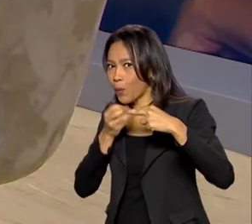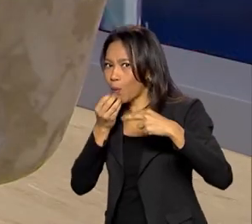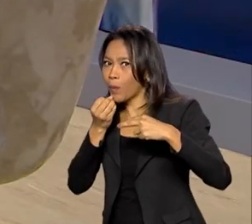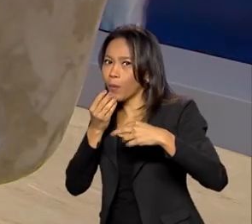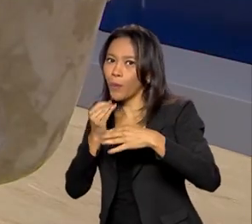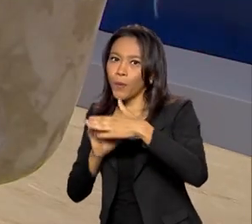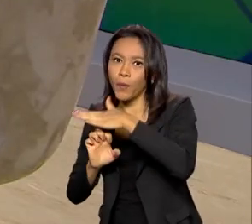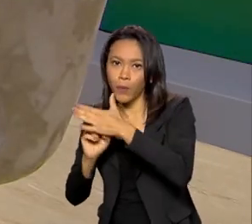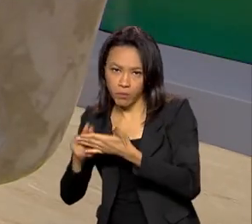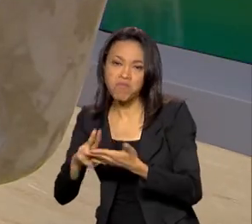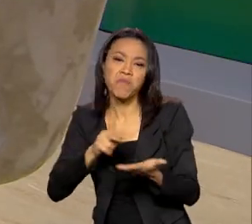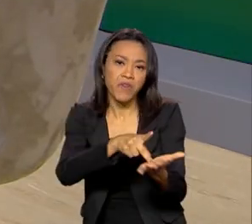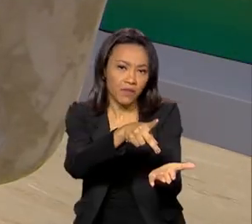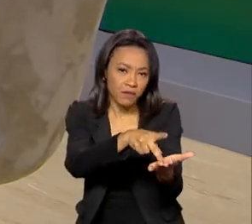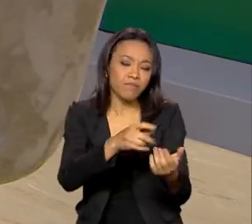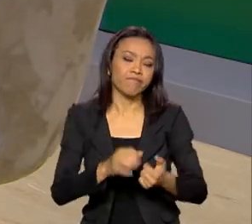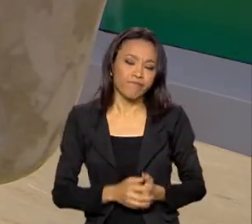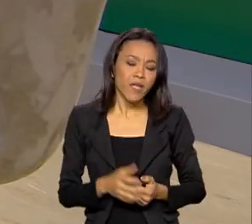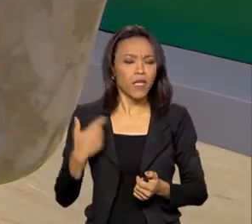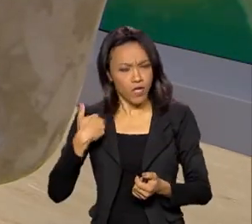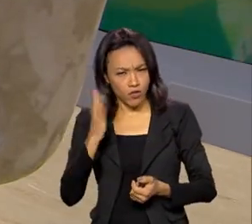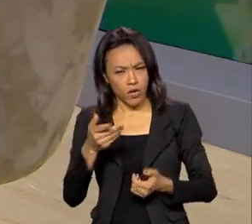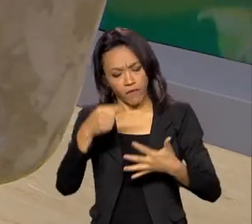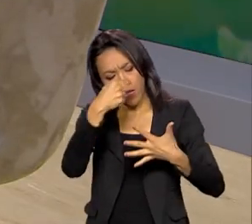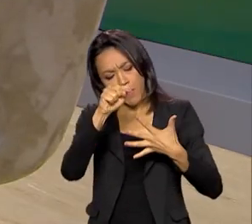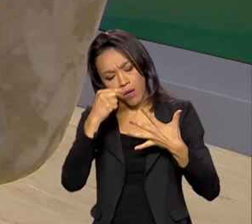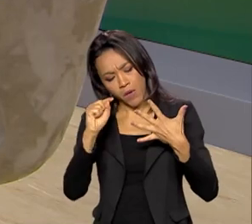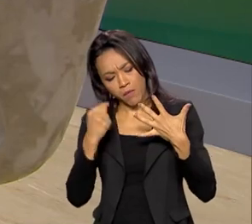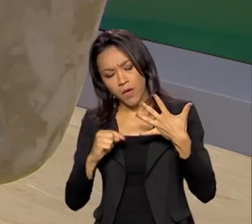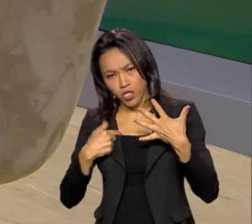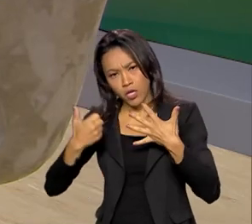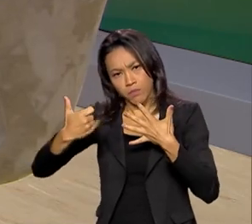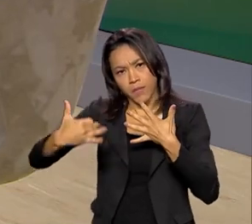verdade. Além desses pontos que eu lhe mencionei também, fizemos